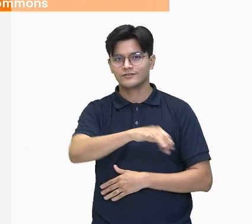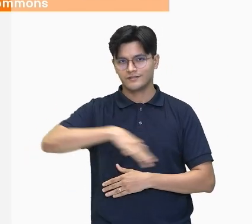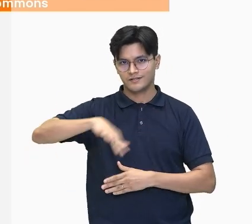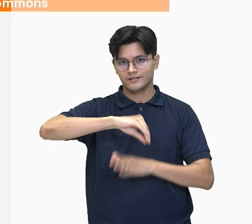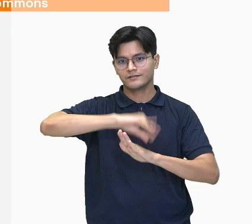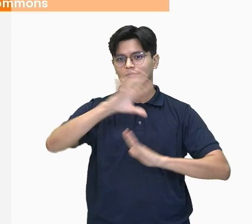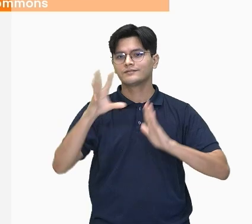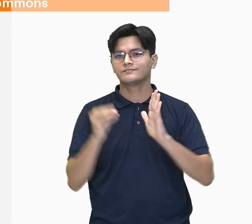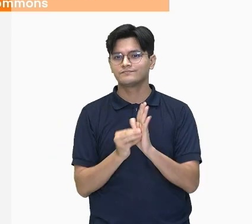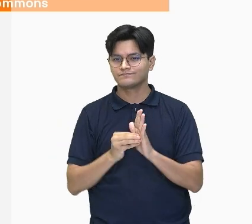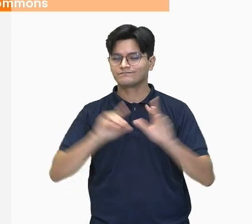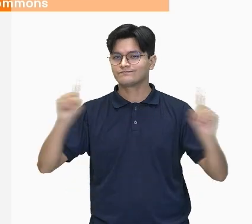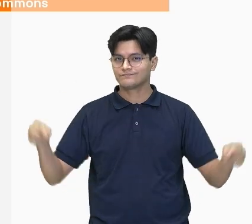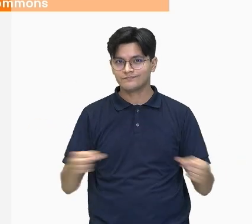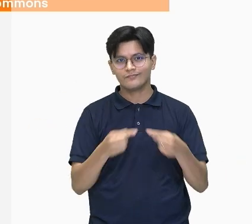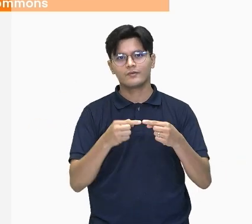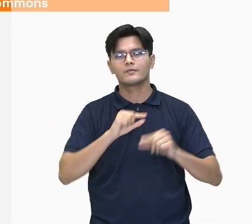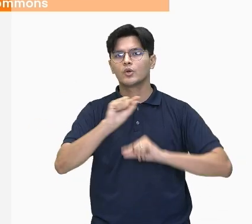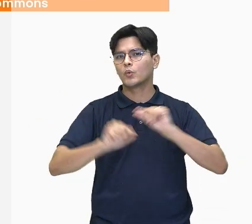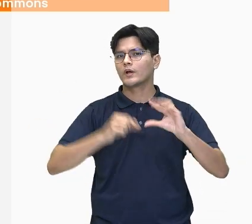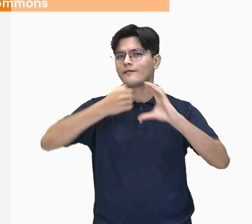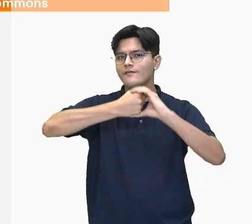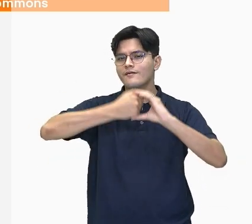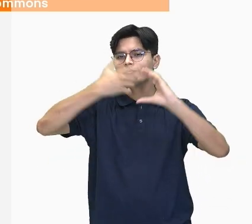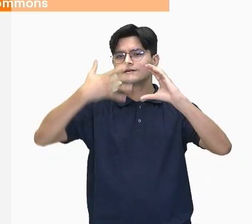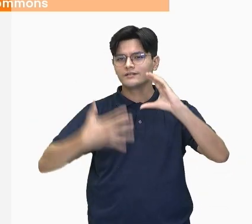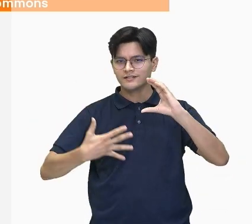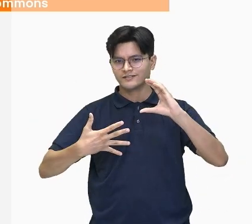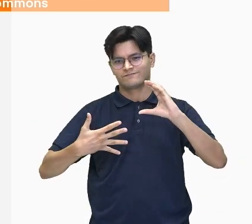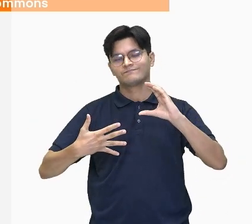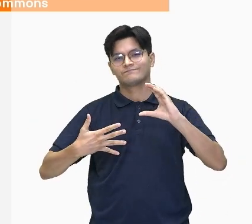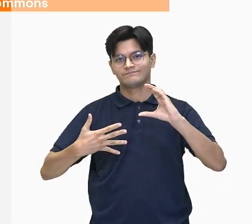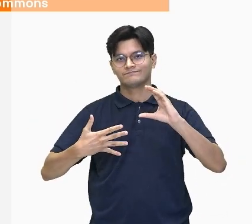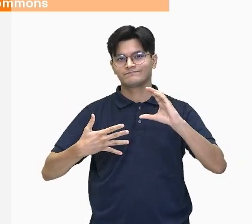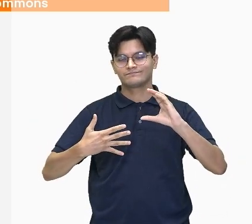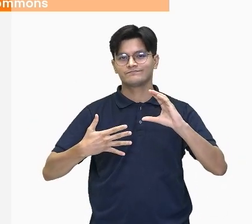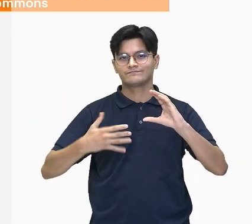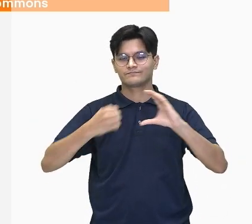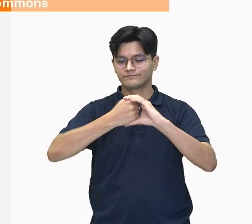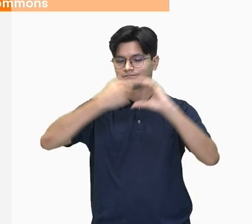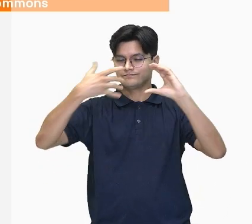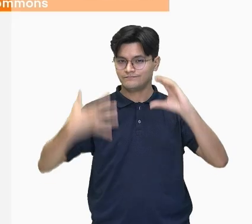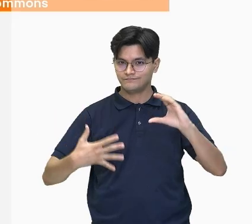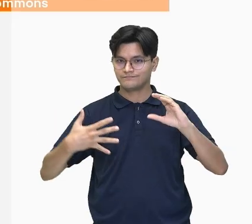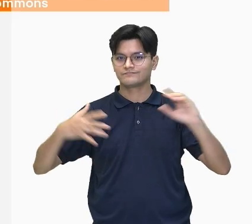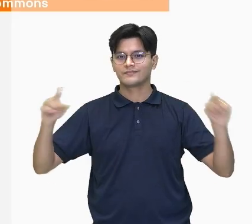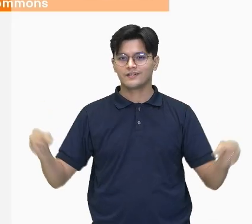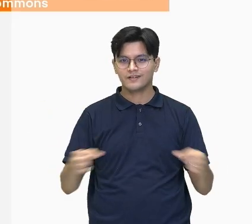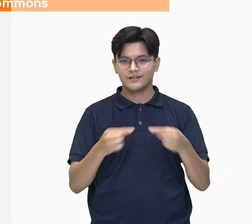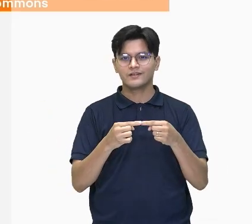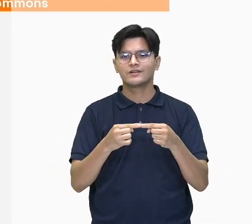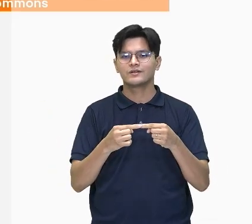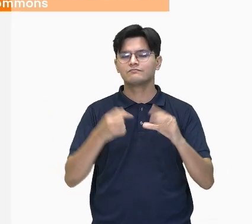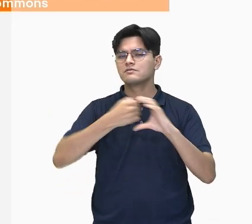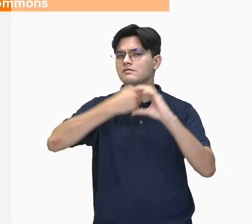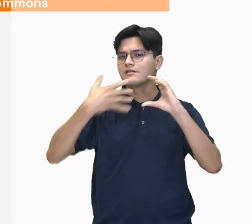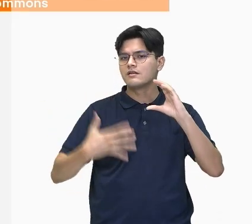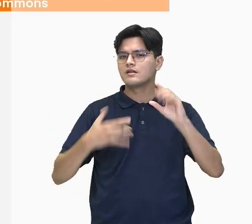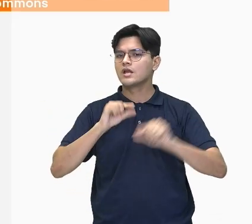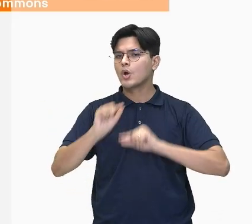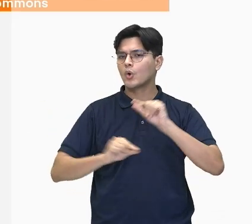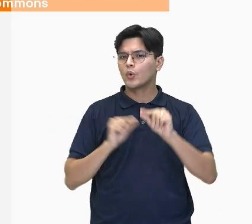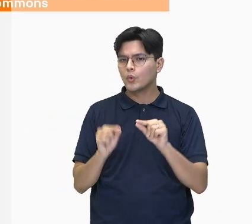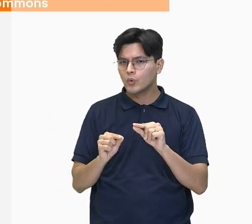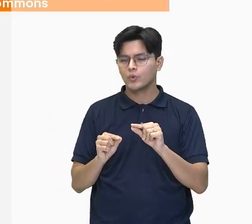está relacionado com as características, essa classificação está relacionada com as características, com as